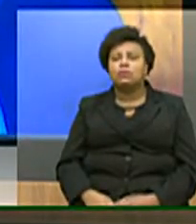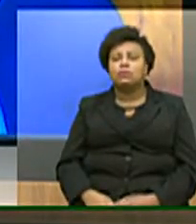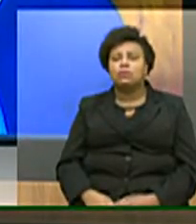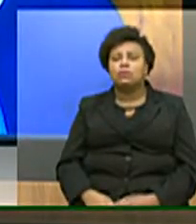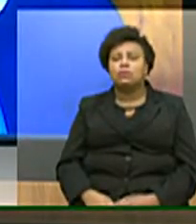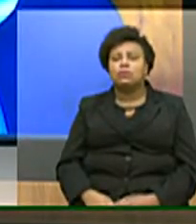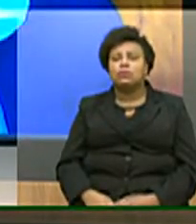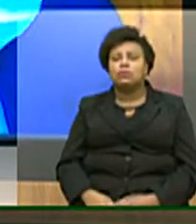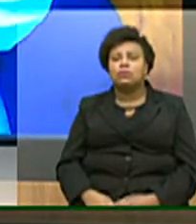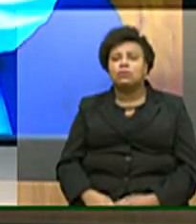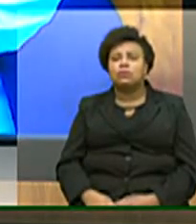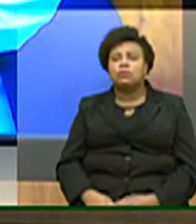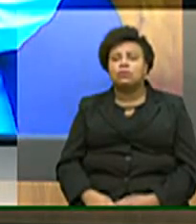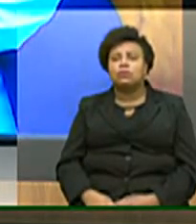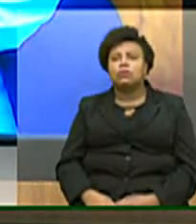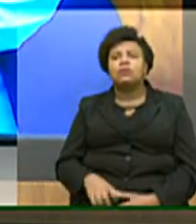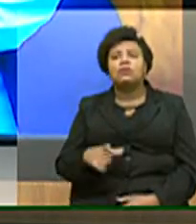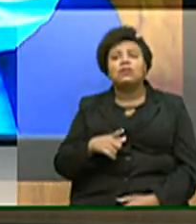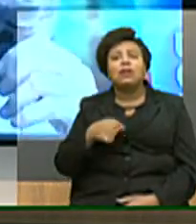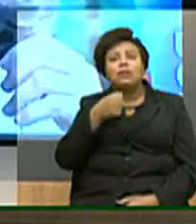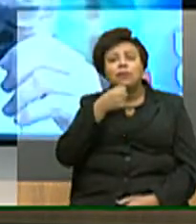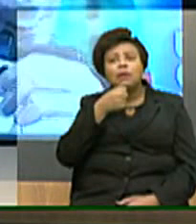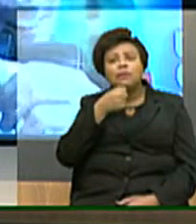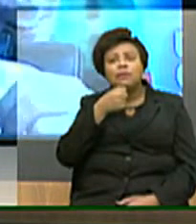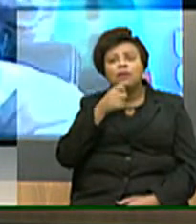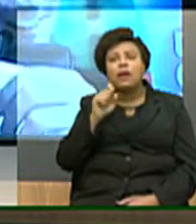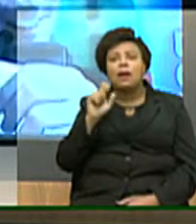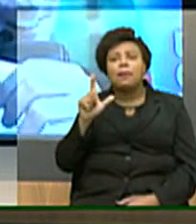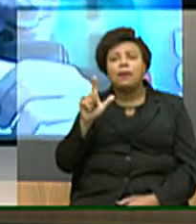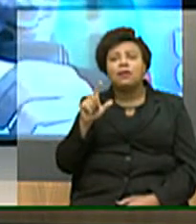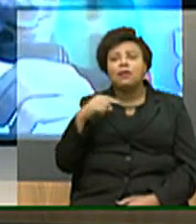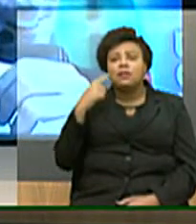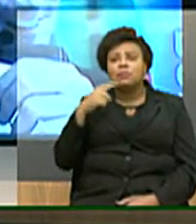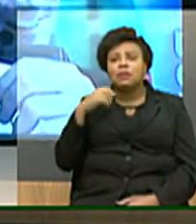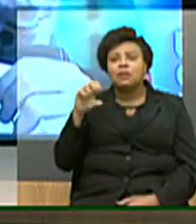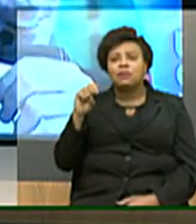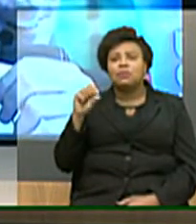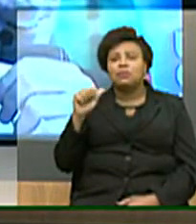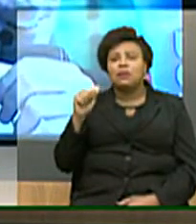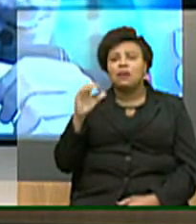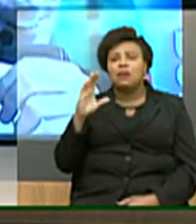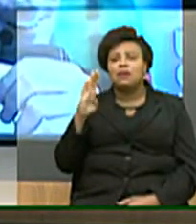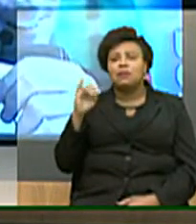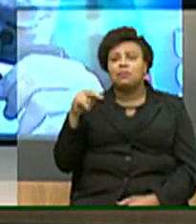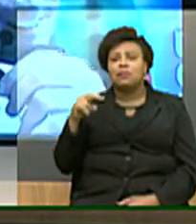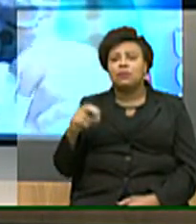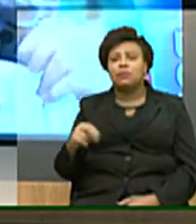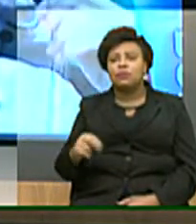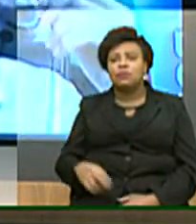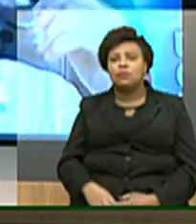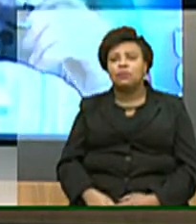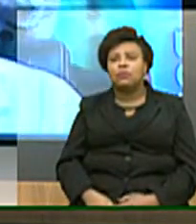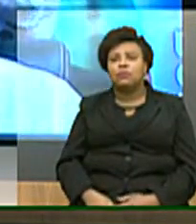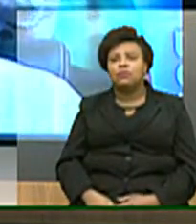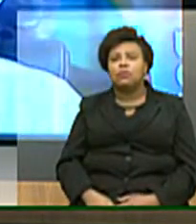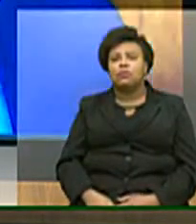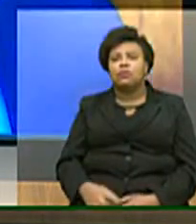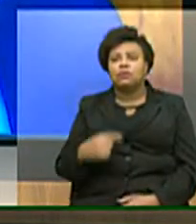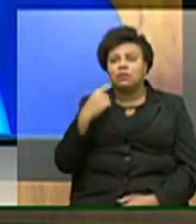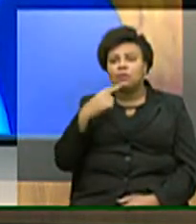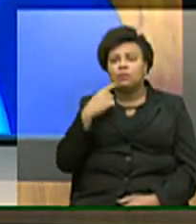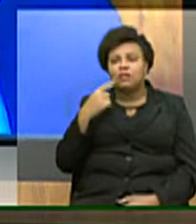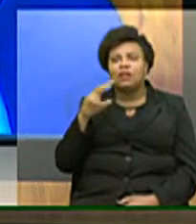Eu também não sei. Nós temos o microfone aberto. Deputado Sabino, favorável. Sabino, favorável. Deputado